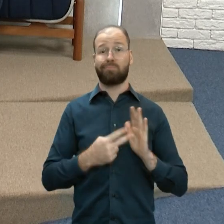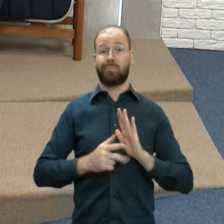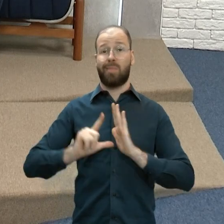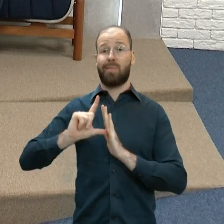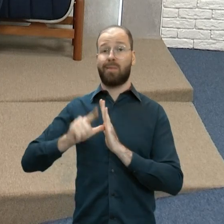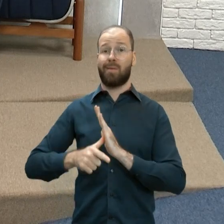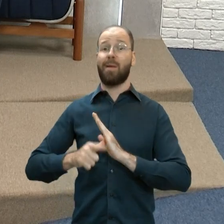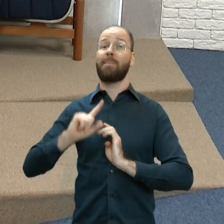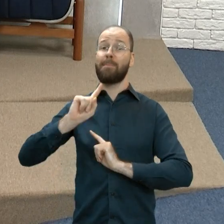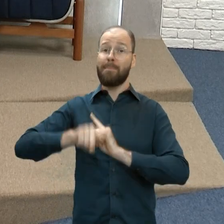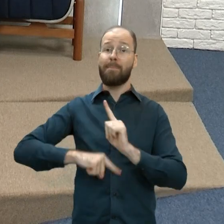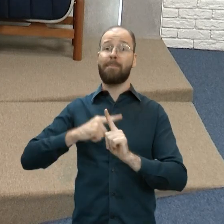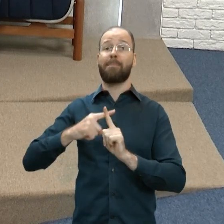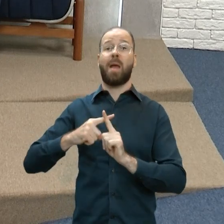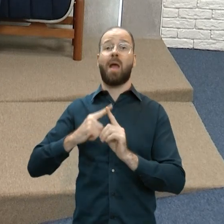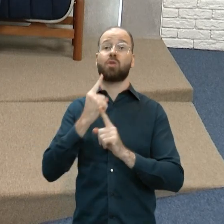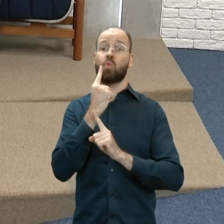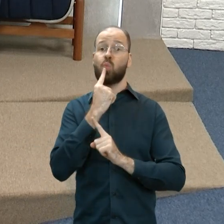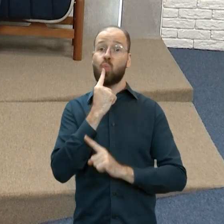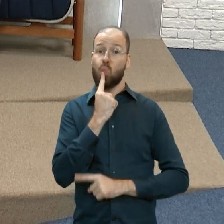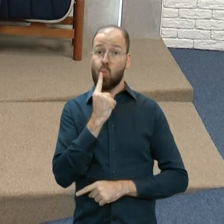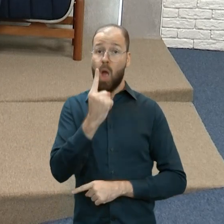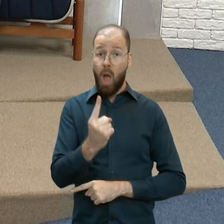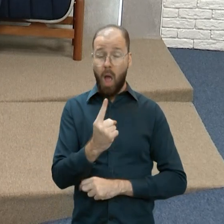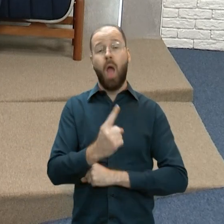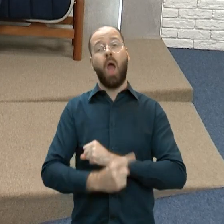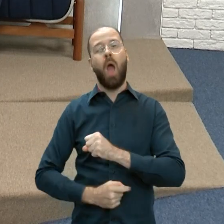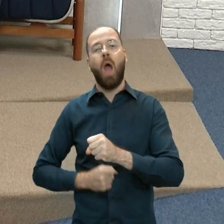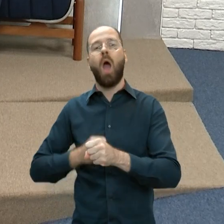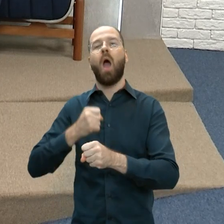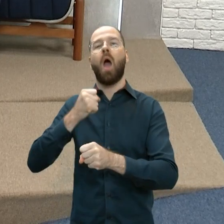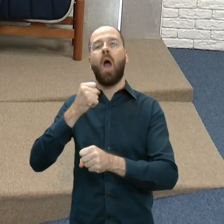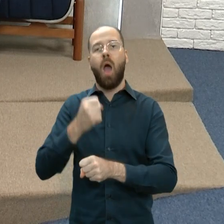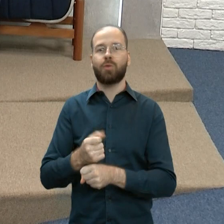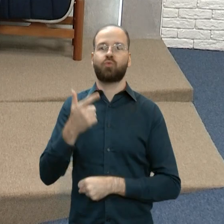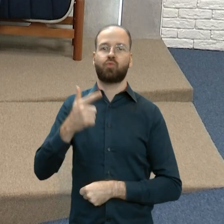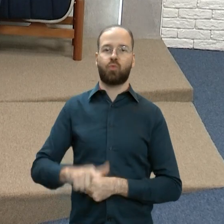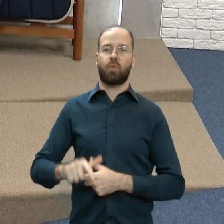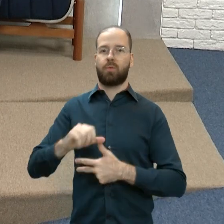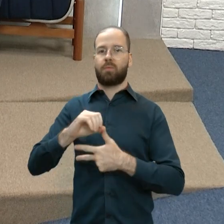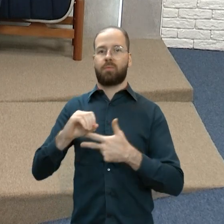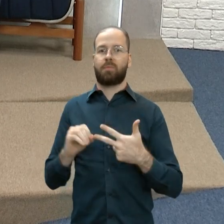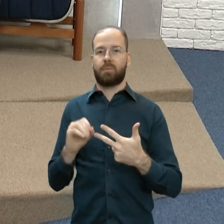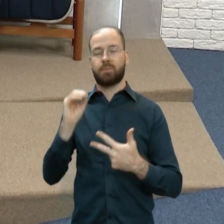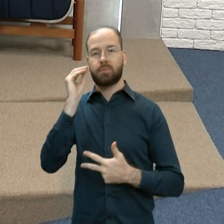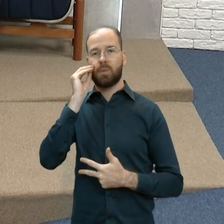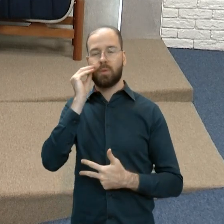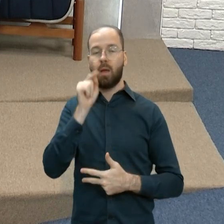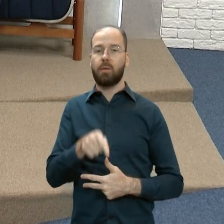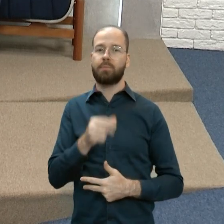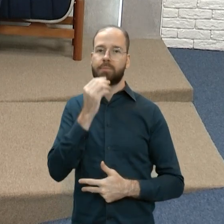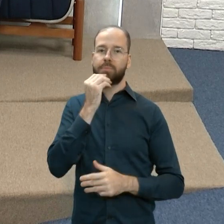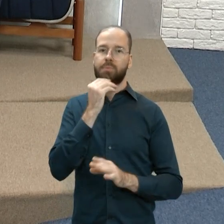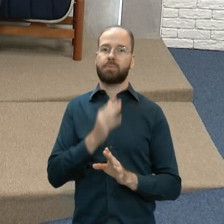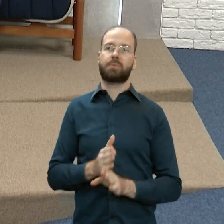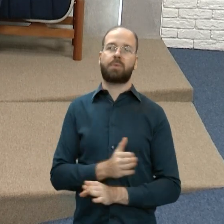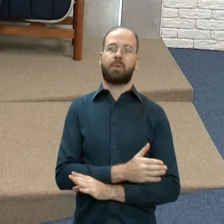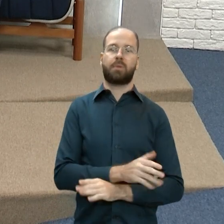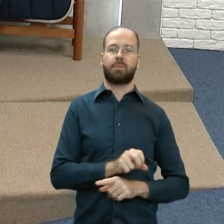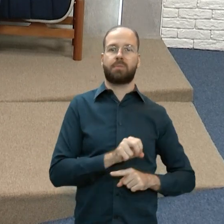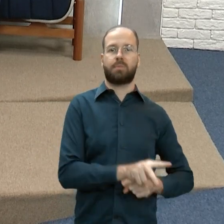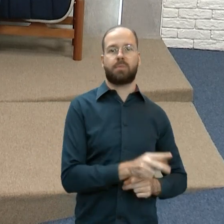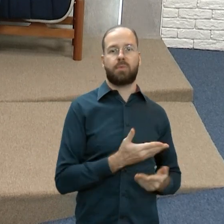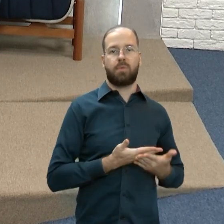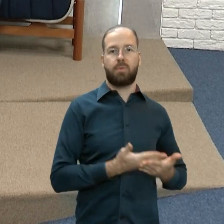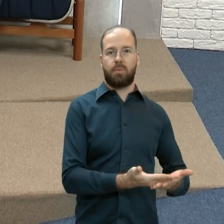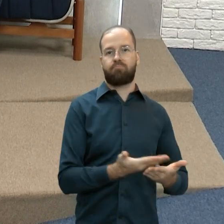poder estudar novamente, né? Exatamente. Ela vai perder esse ano que ela poderia ter já se inserido na universidade, né? Nós temos inclusive